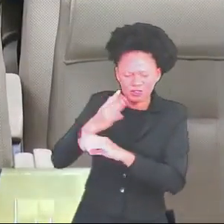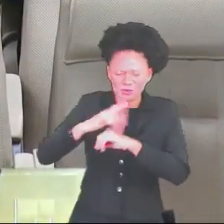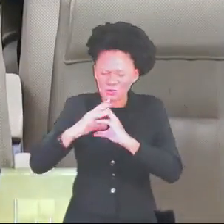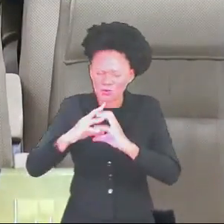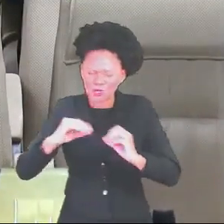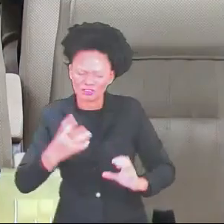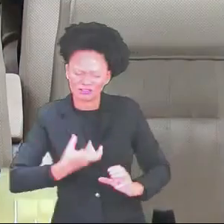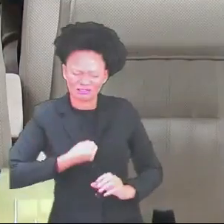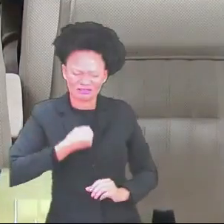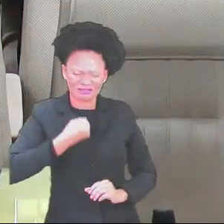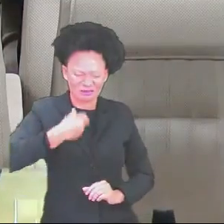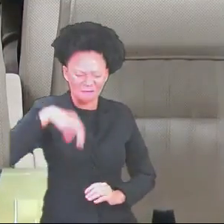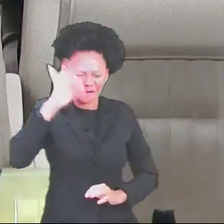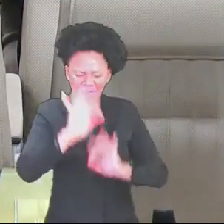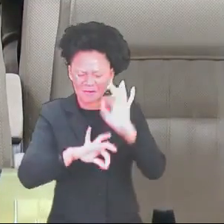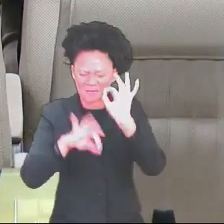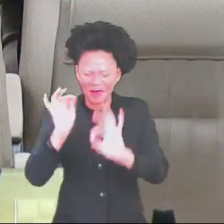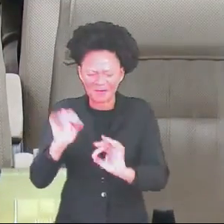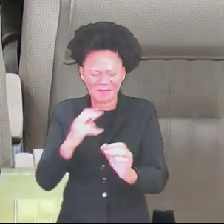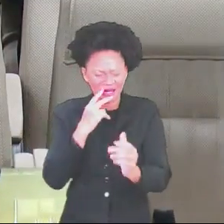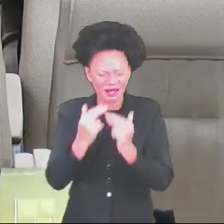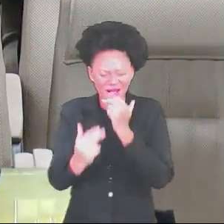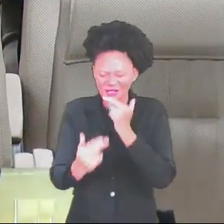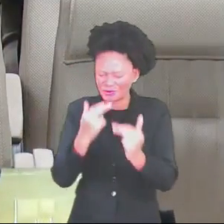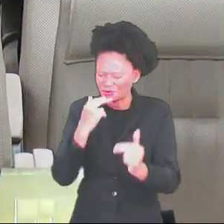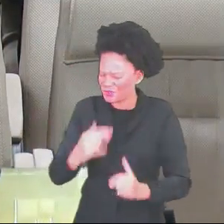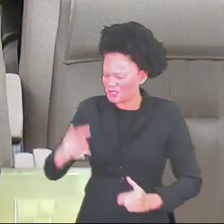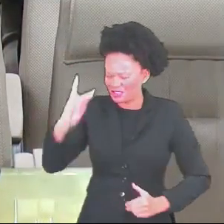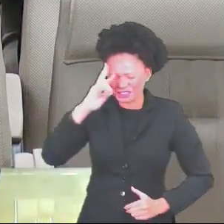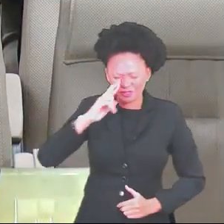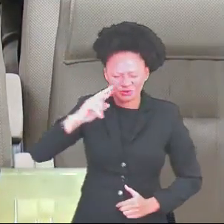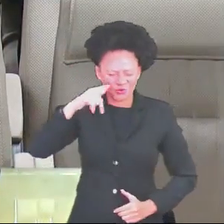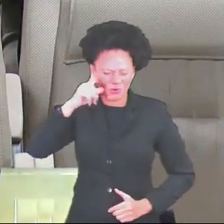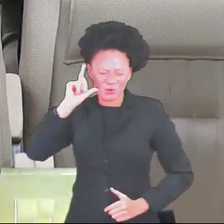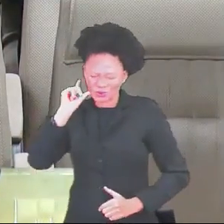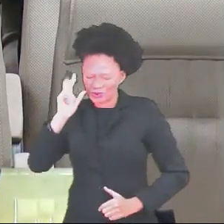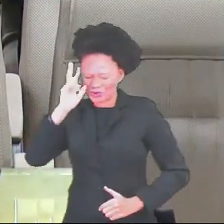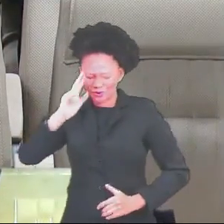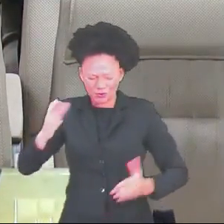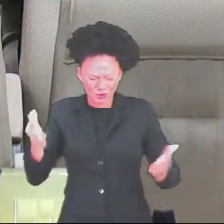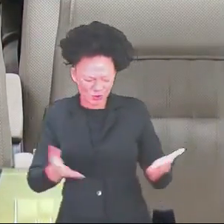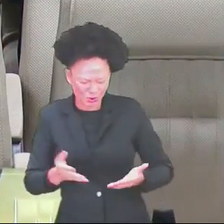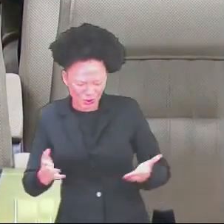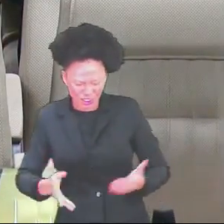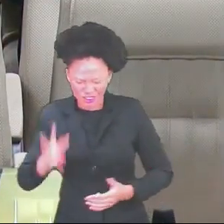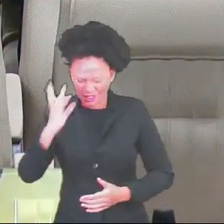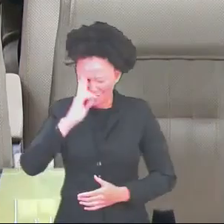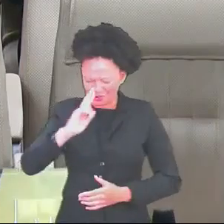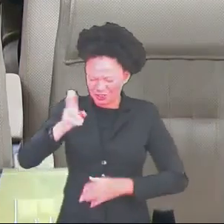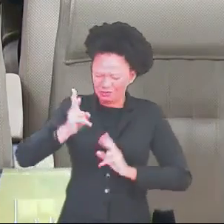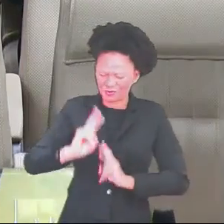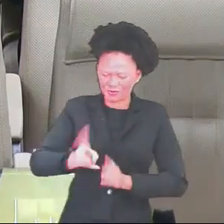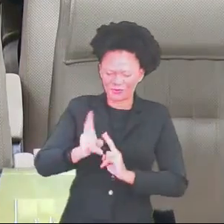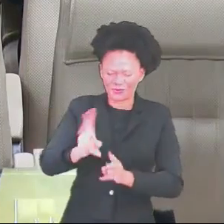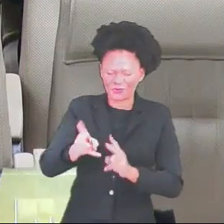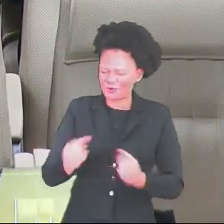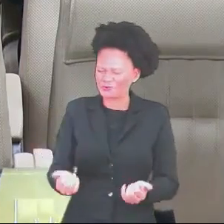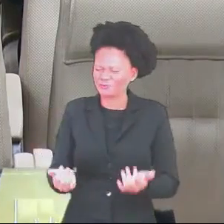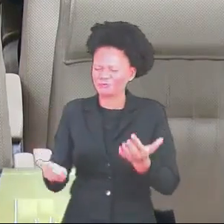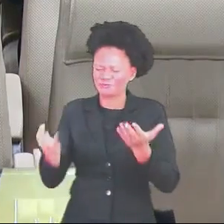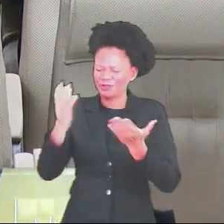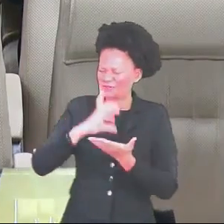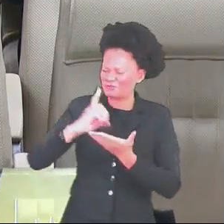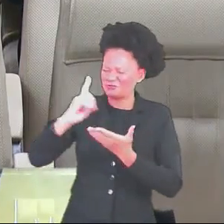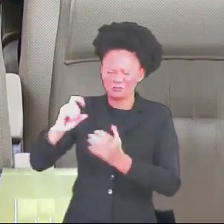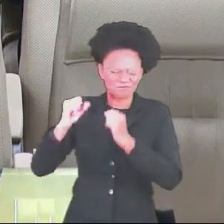que batiza com o Espírito Santo. É o Senhor de ontem, é o Senhor de hoje, é o Senhor de sempre. É o Deus